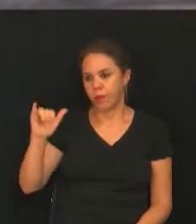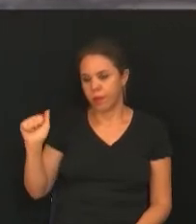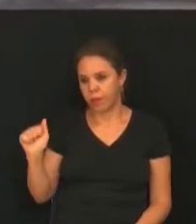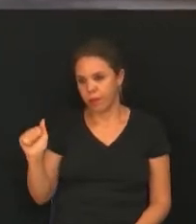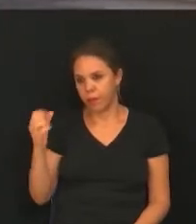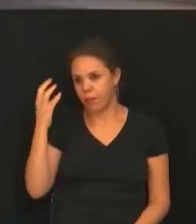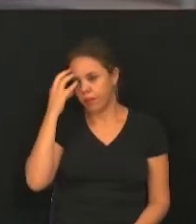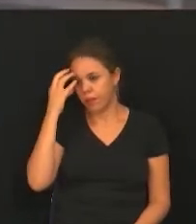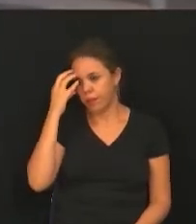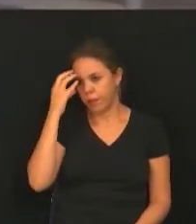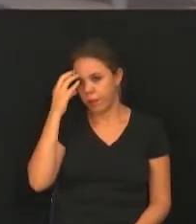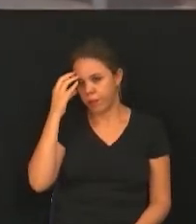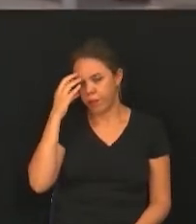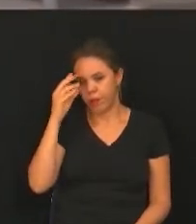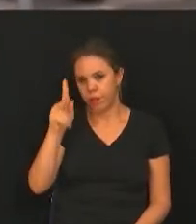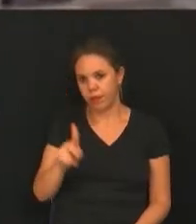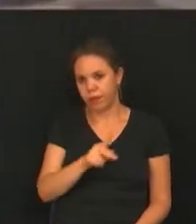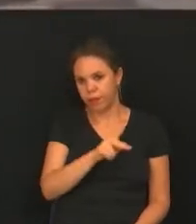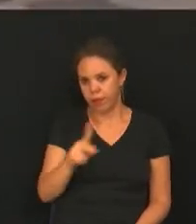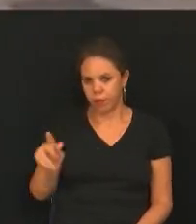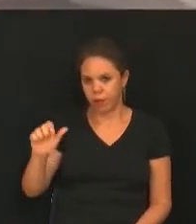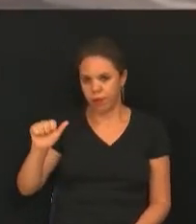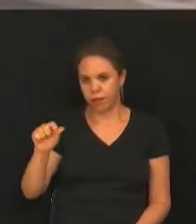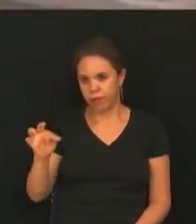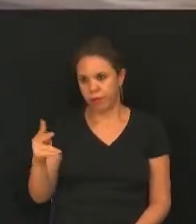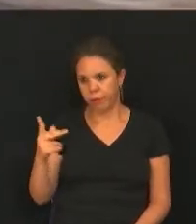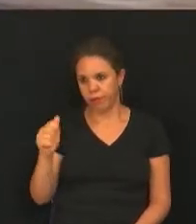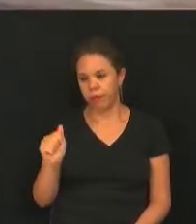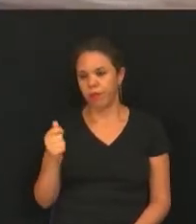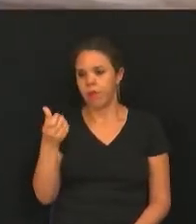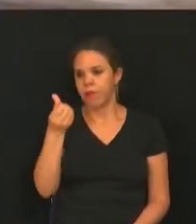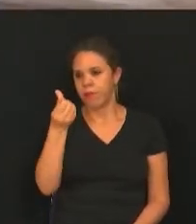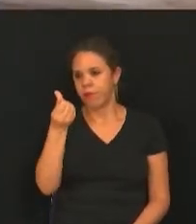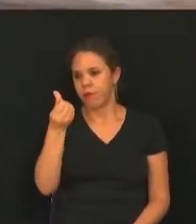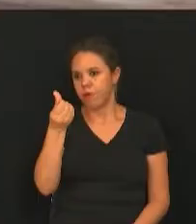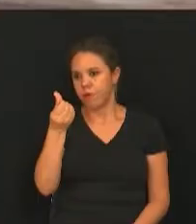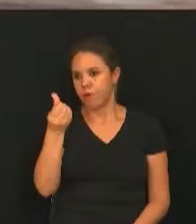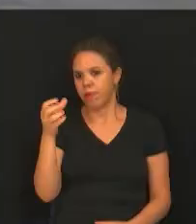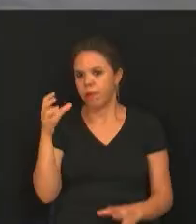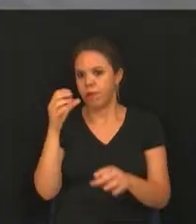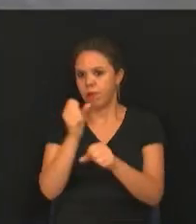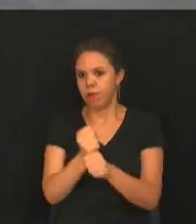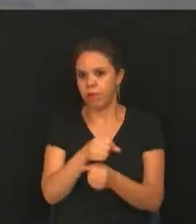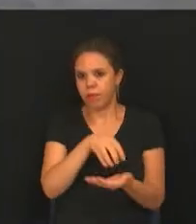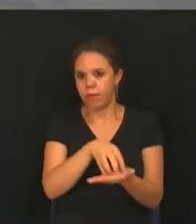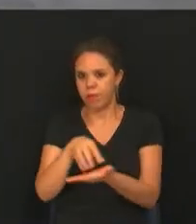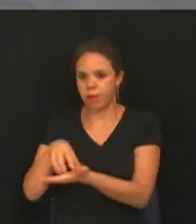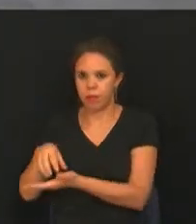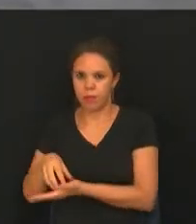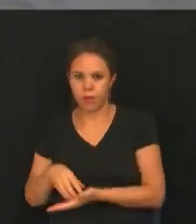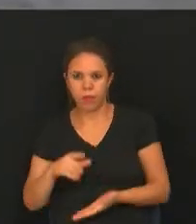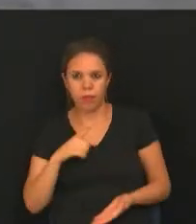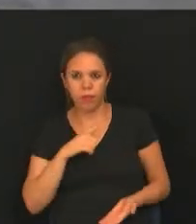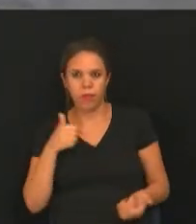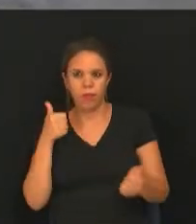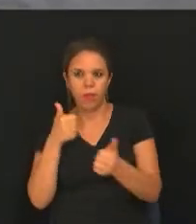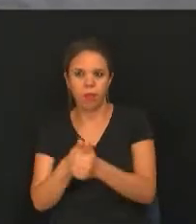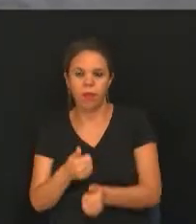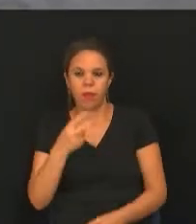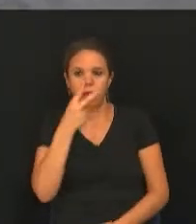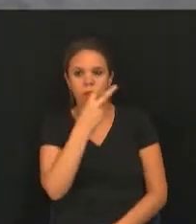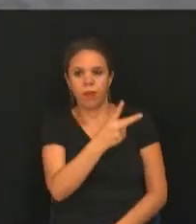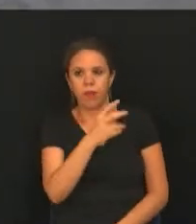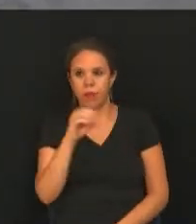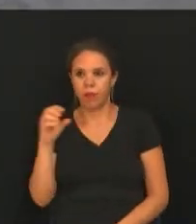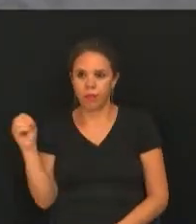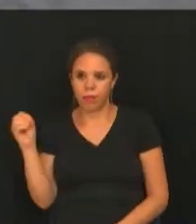Taquaral e Padre Anchieta, né? Totalizando 6 quartéis. Temos um efetivo hoje do primeiro subgrupamento de aproximadamente 200